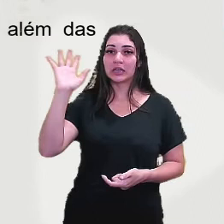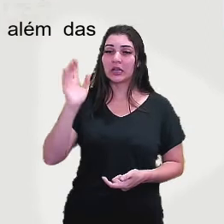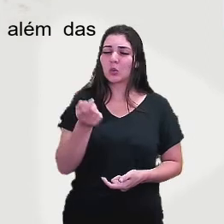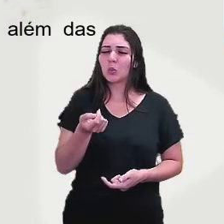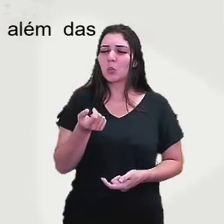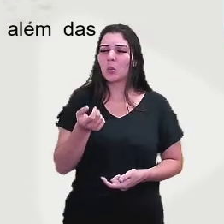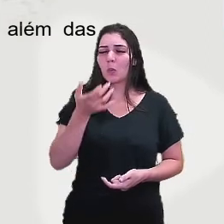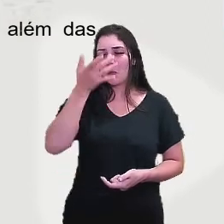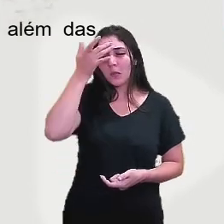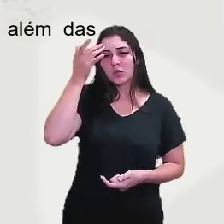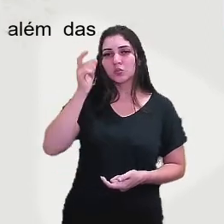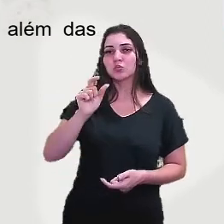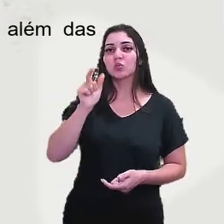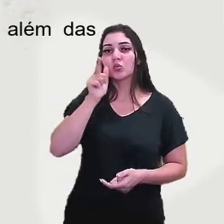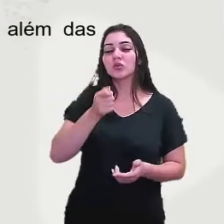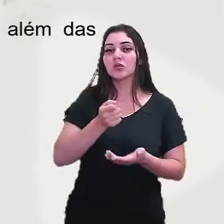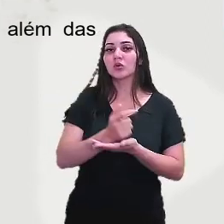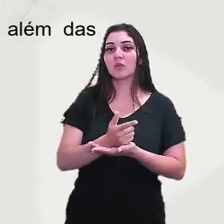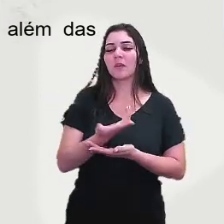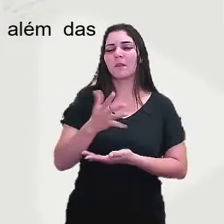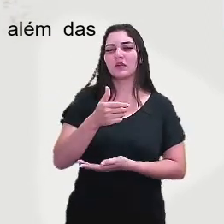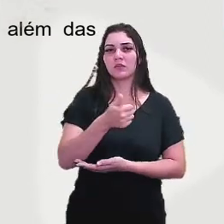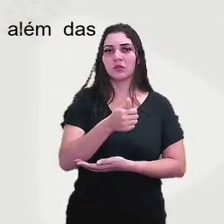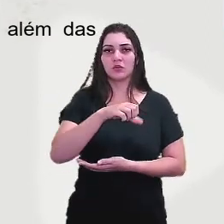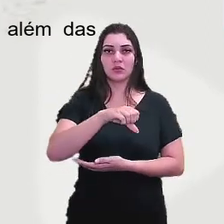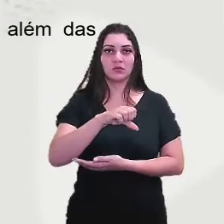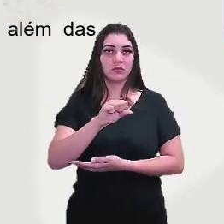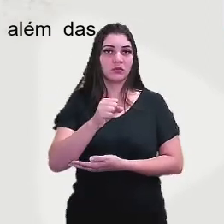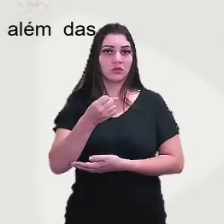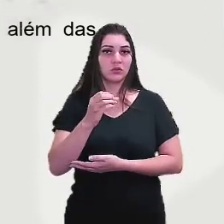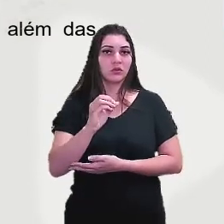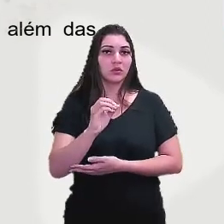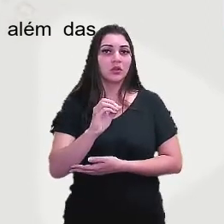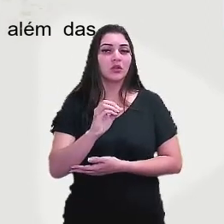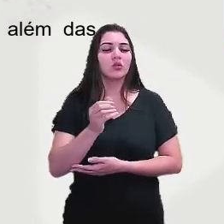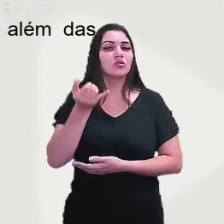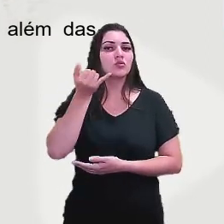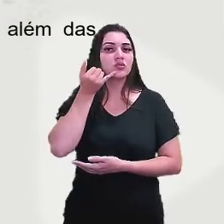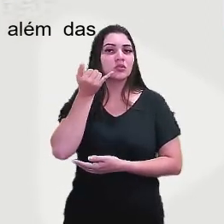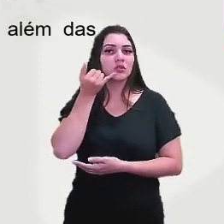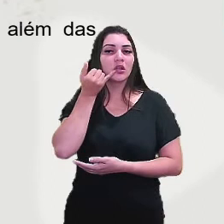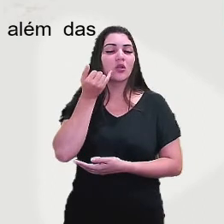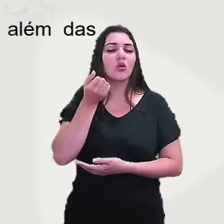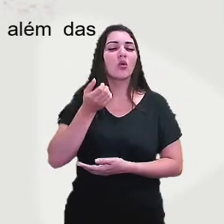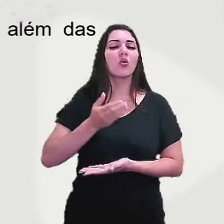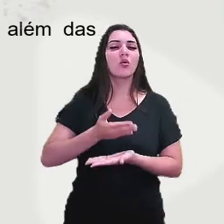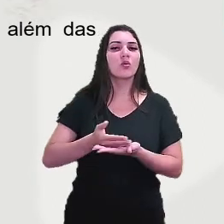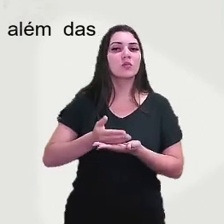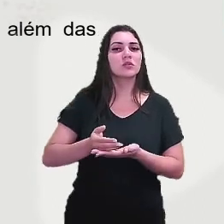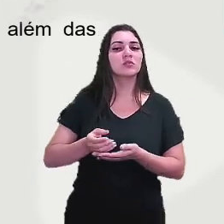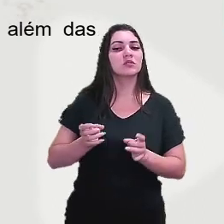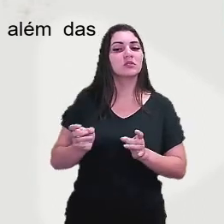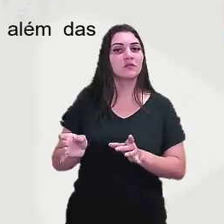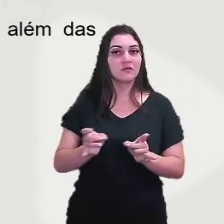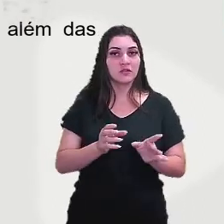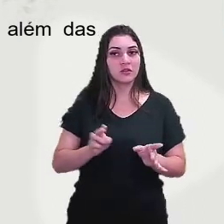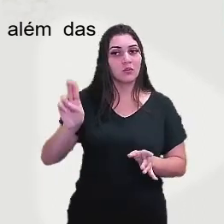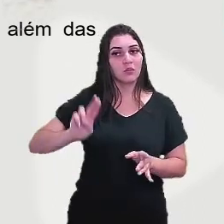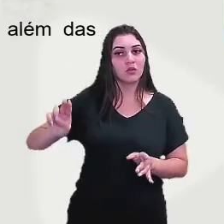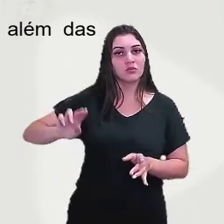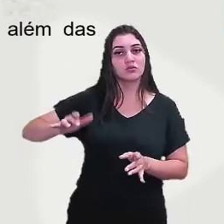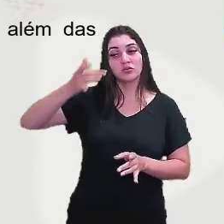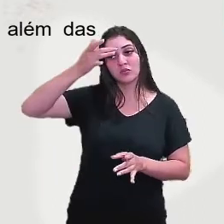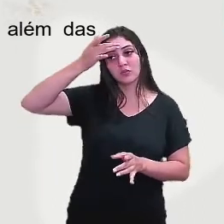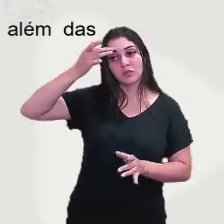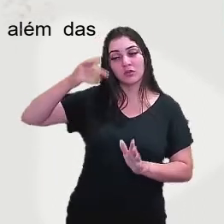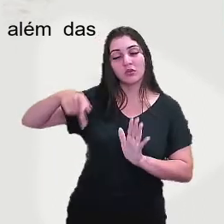dos anos de 1980, os celulares começaram a ser vendidos para uso pessoal, mas eram muito caros. Foi